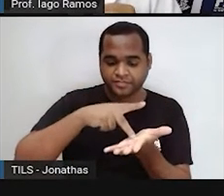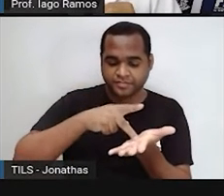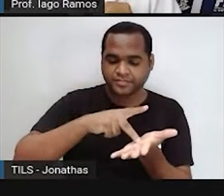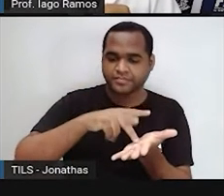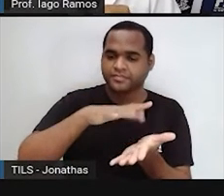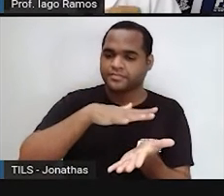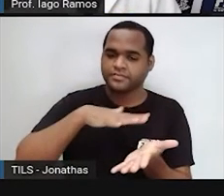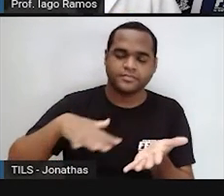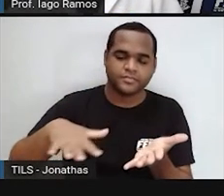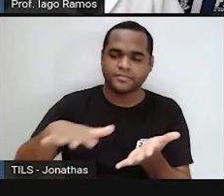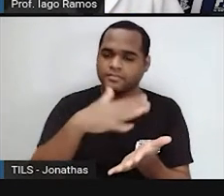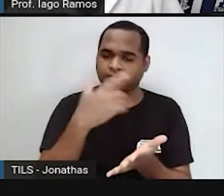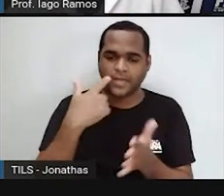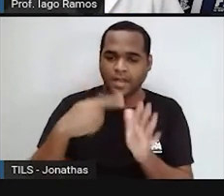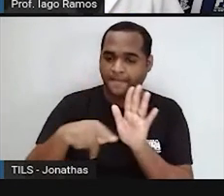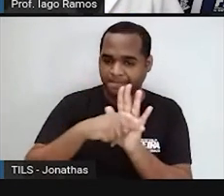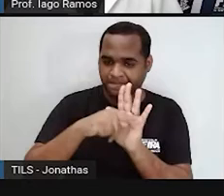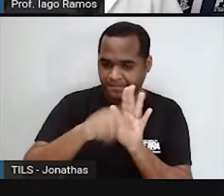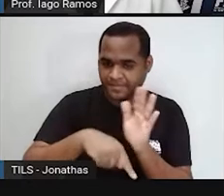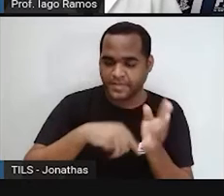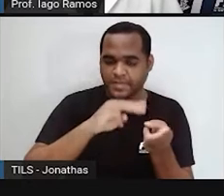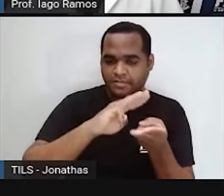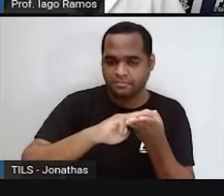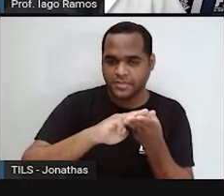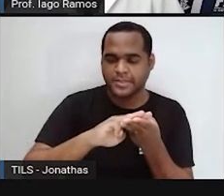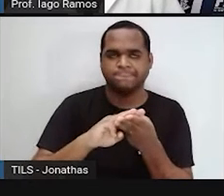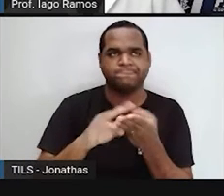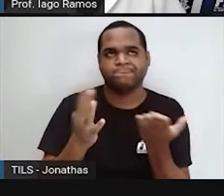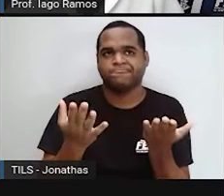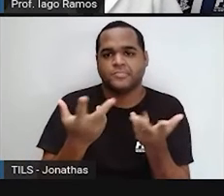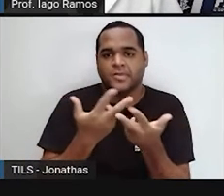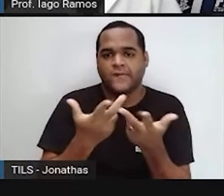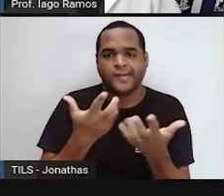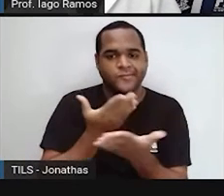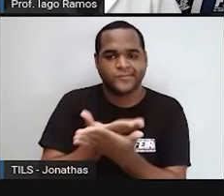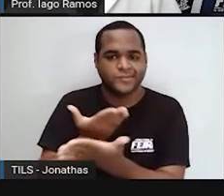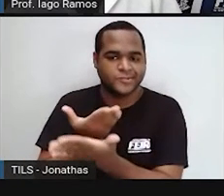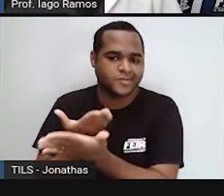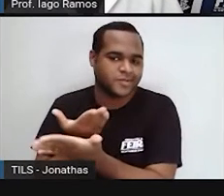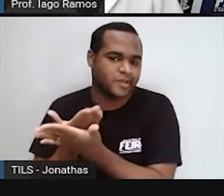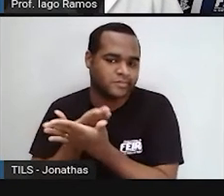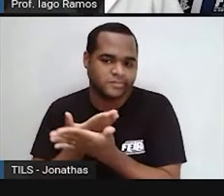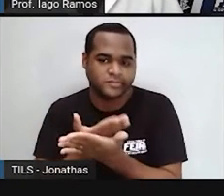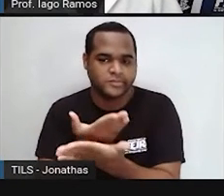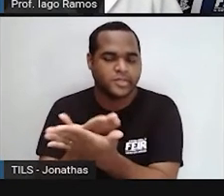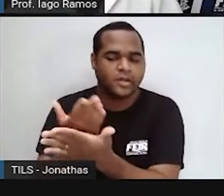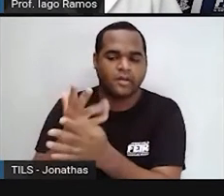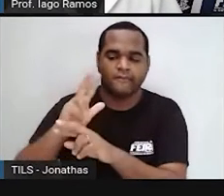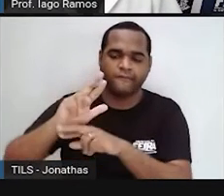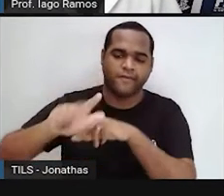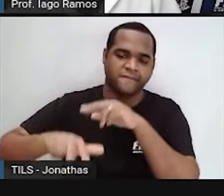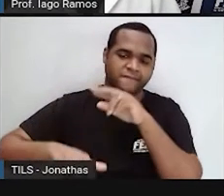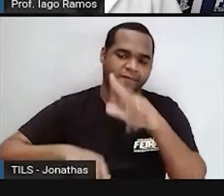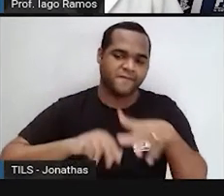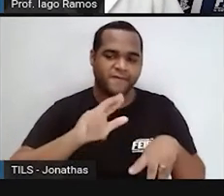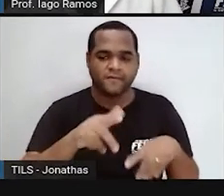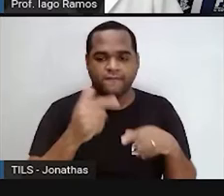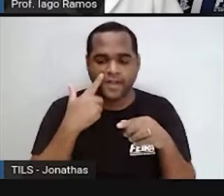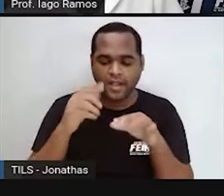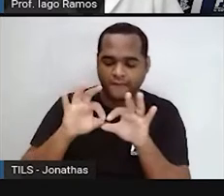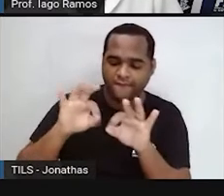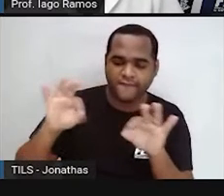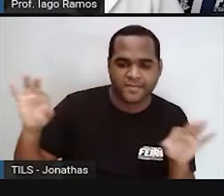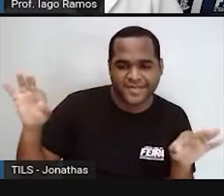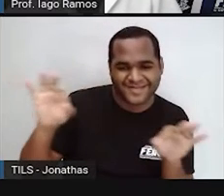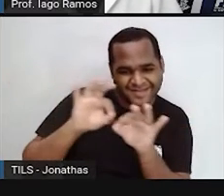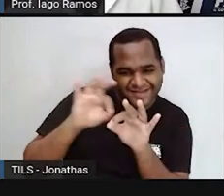essa parte de matemática que estuda a forma das coisas né as formas as